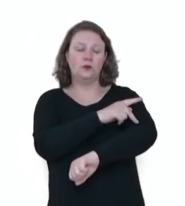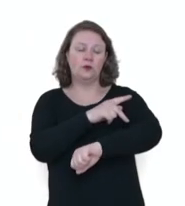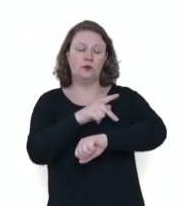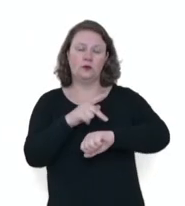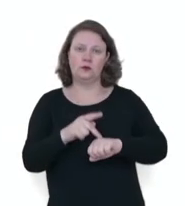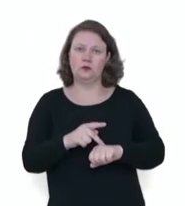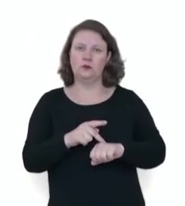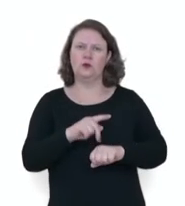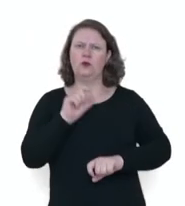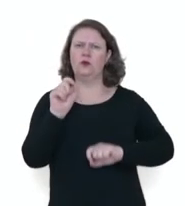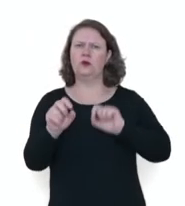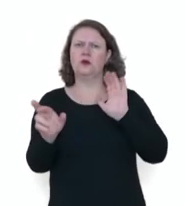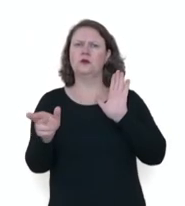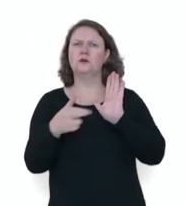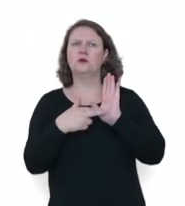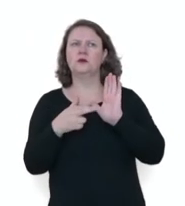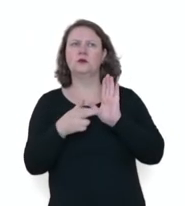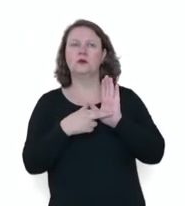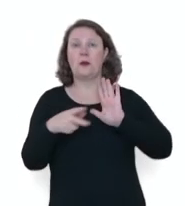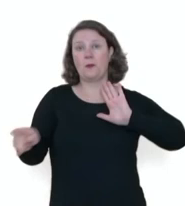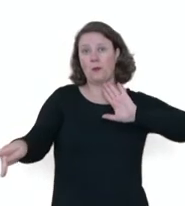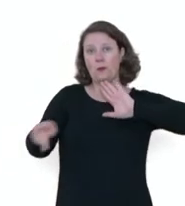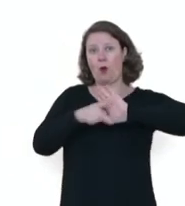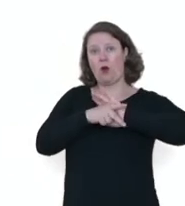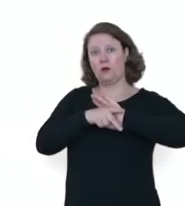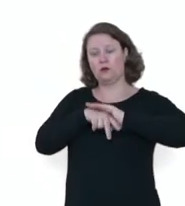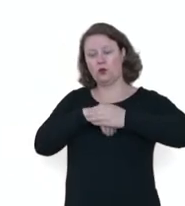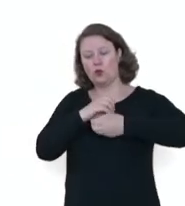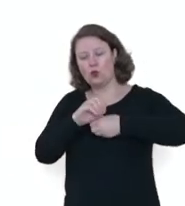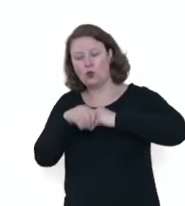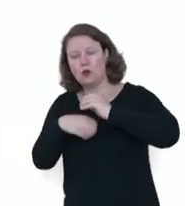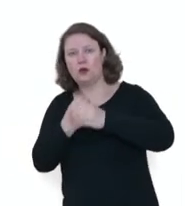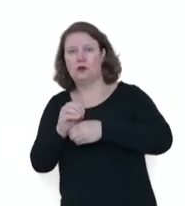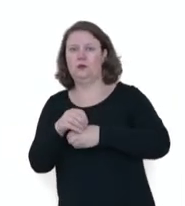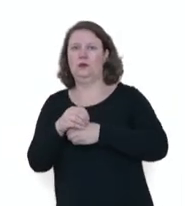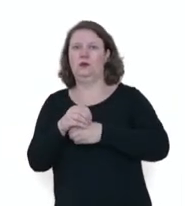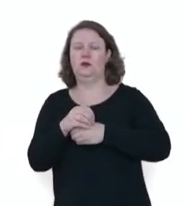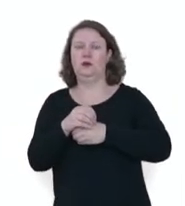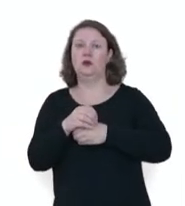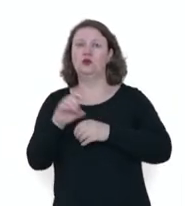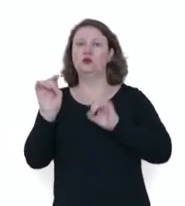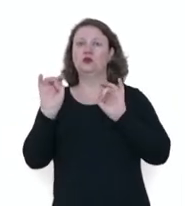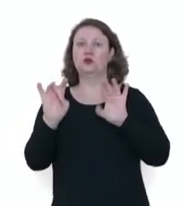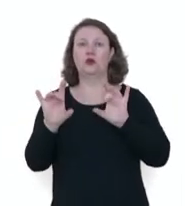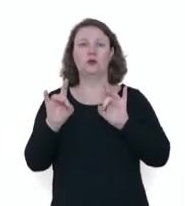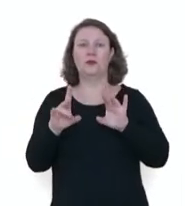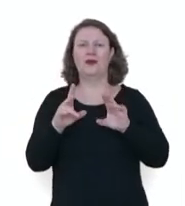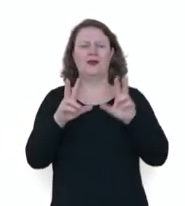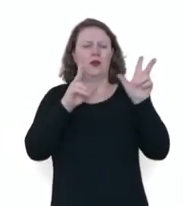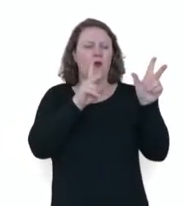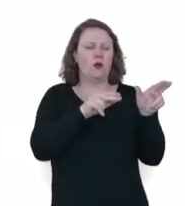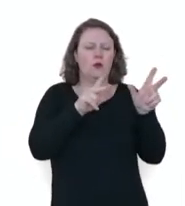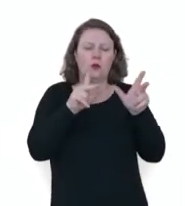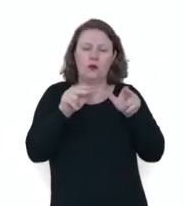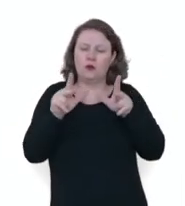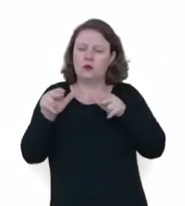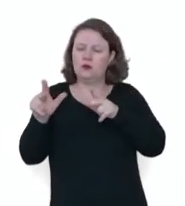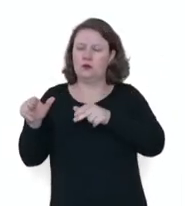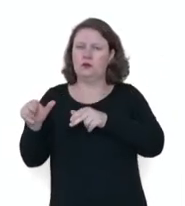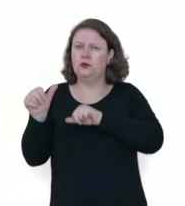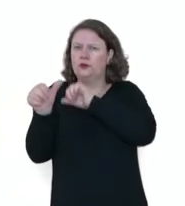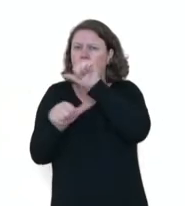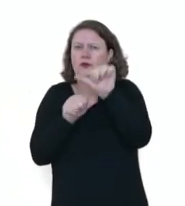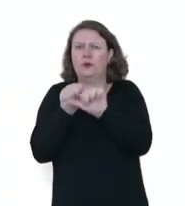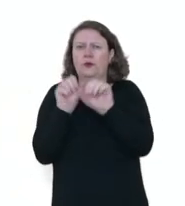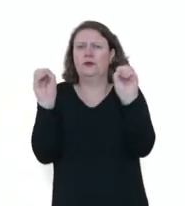elas são resultados da autofecundação. E elas geram apenas indivíduos idênticos a ele. Então, a professora explicou